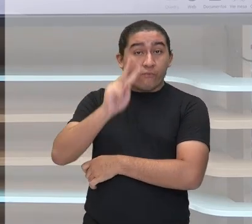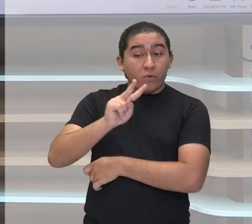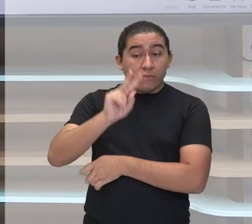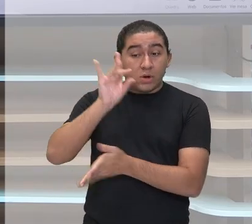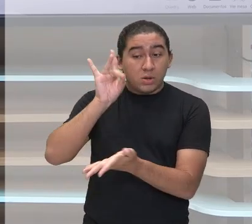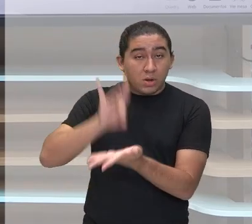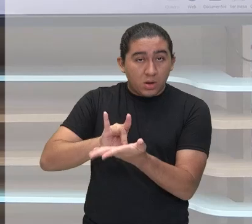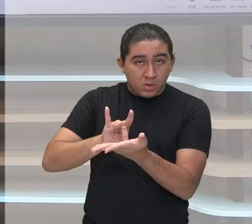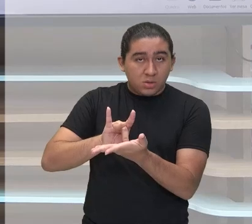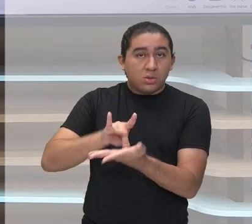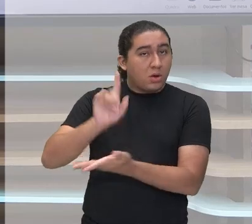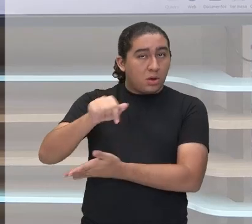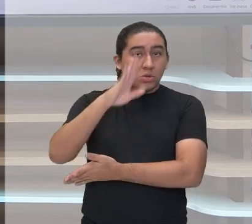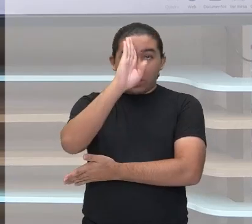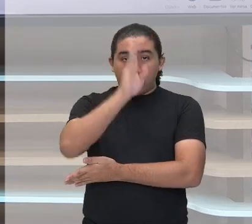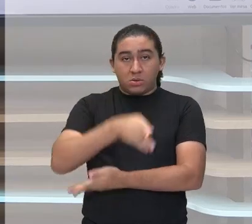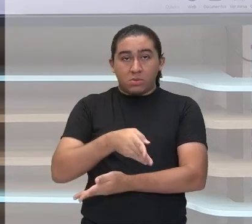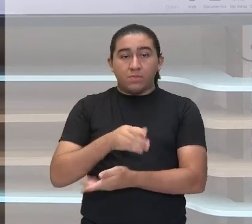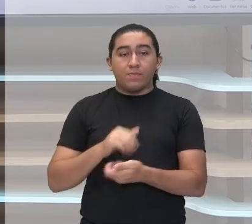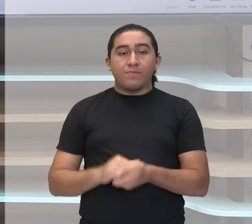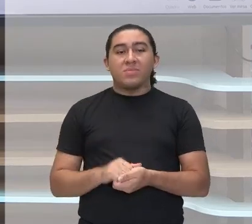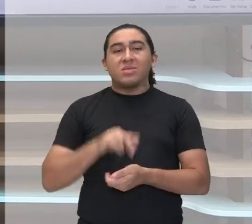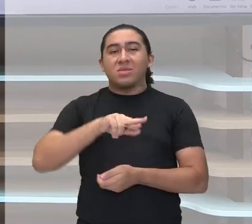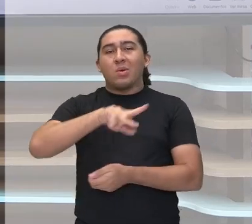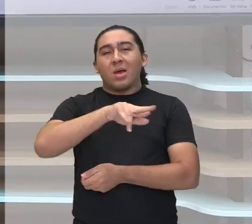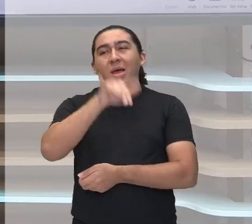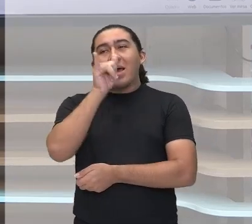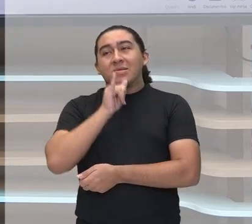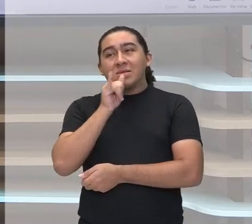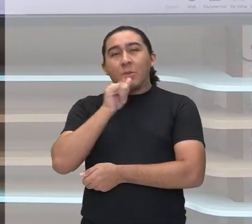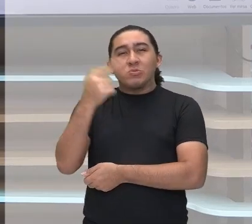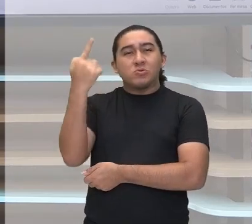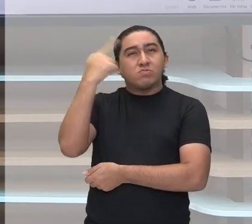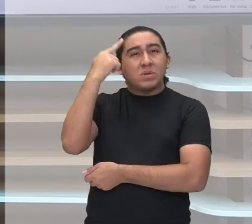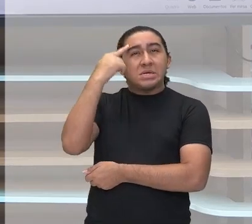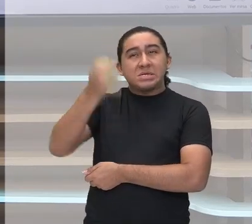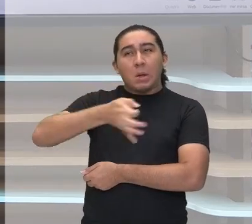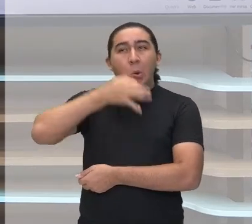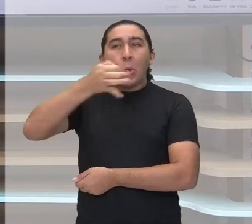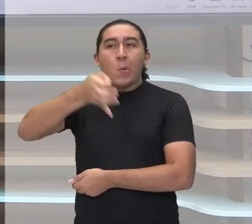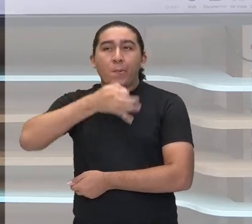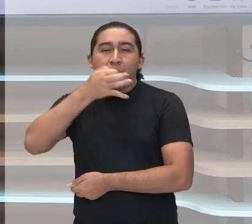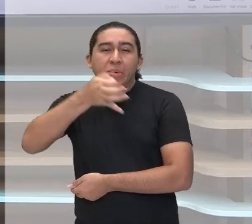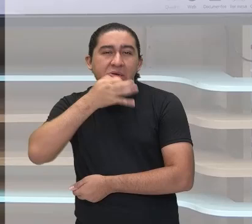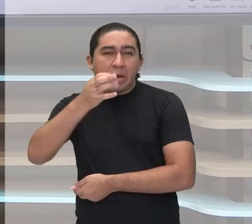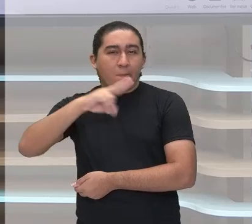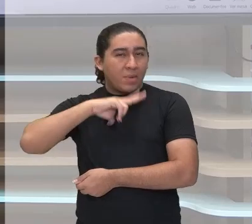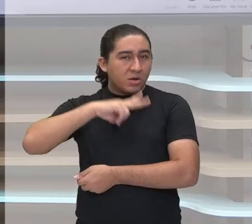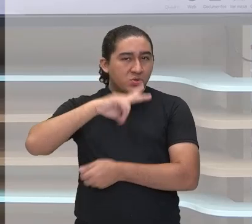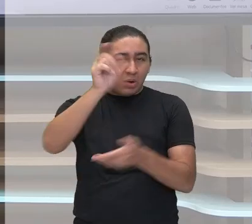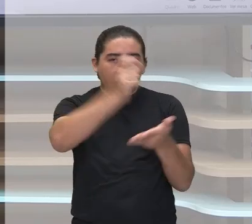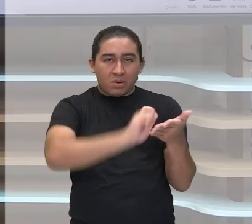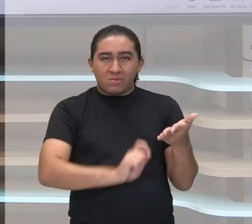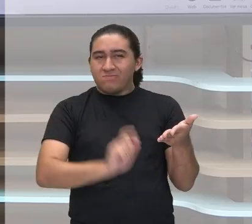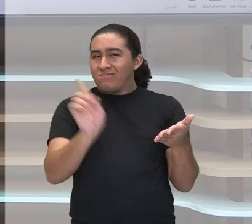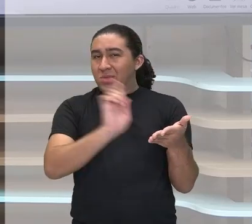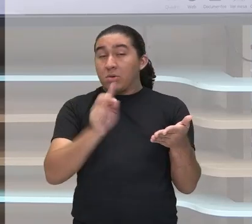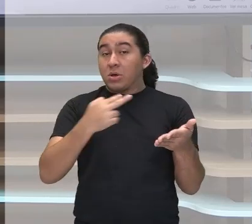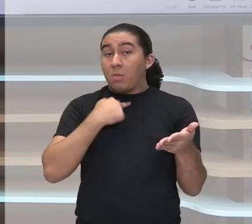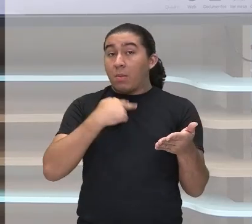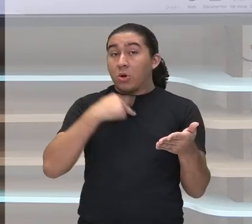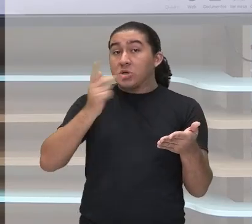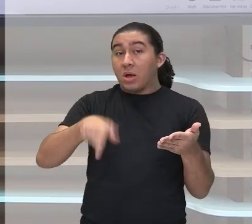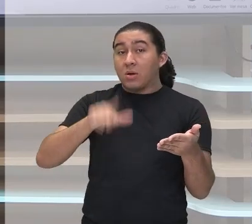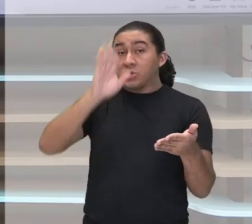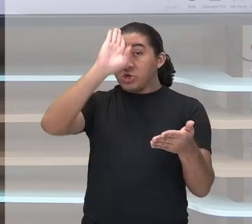descrição objetiva é essa, e não colocando as impressões. Essa descrição bem